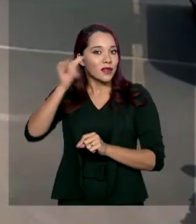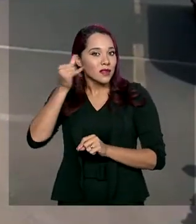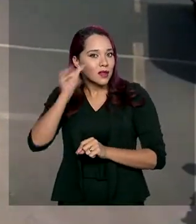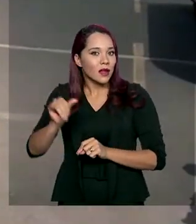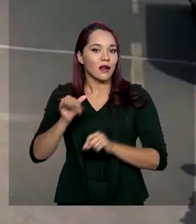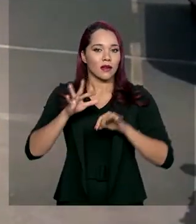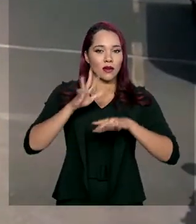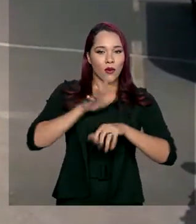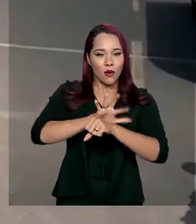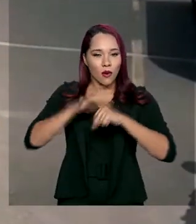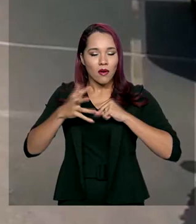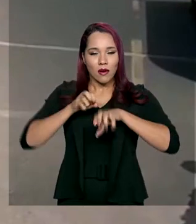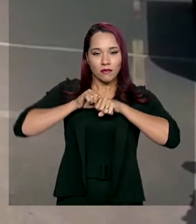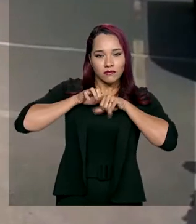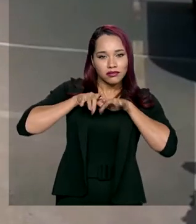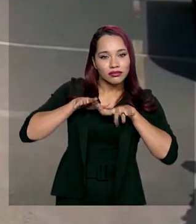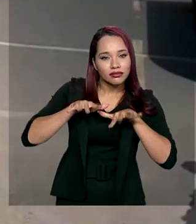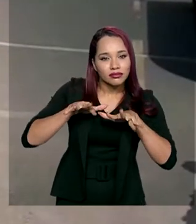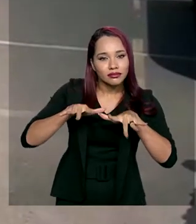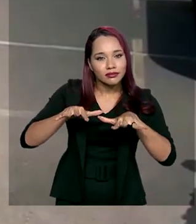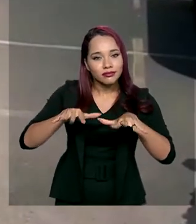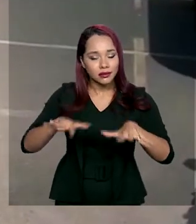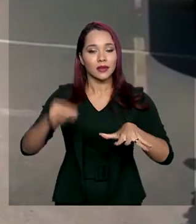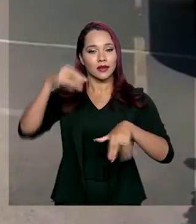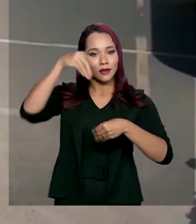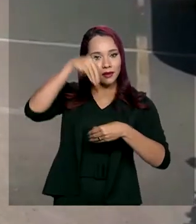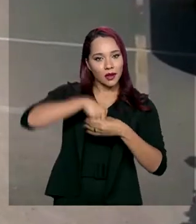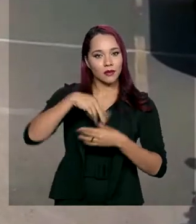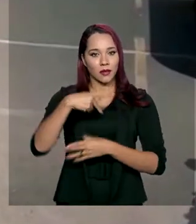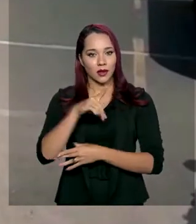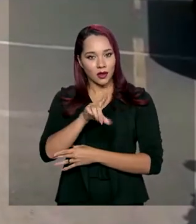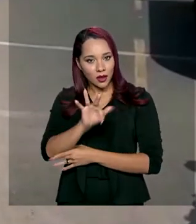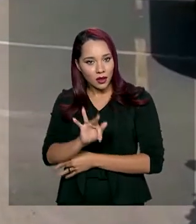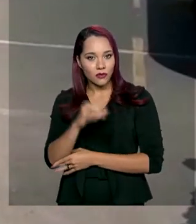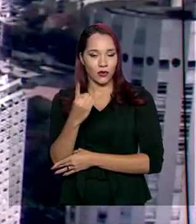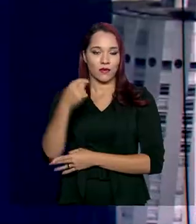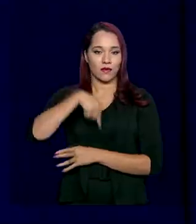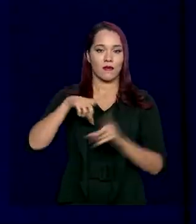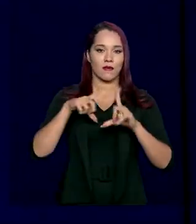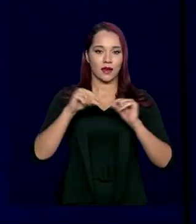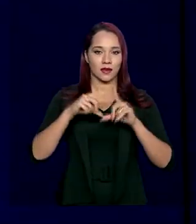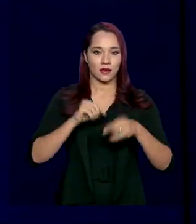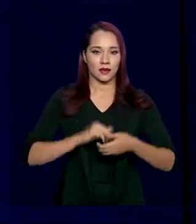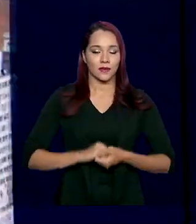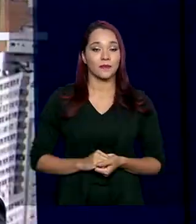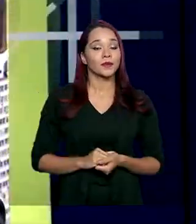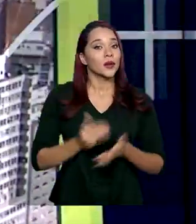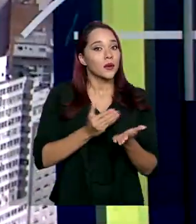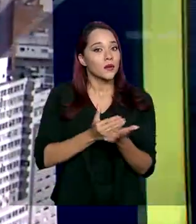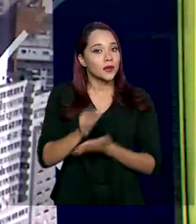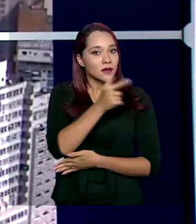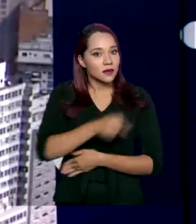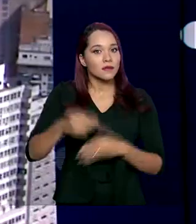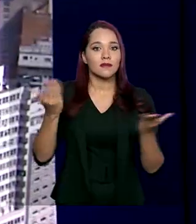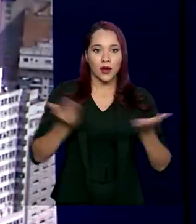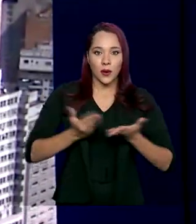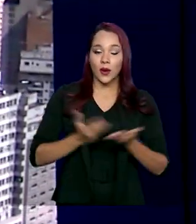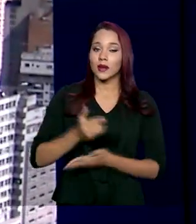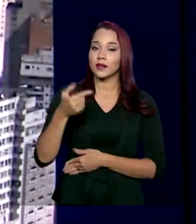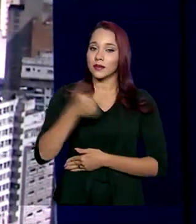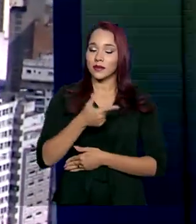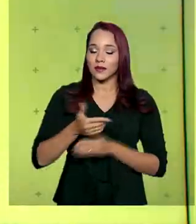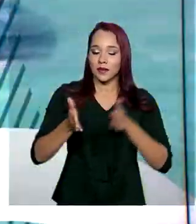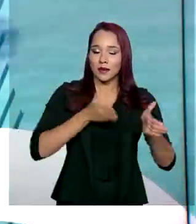do coronavírus dentro da PDF1 aqui em Brasília. E começou esta semana a segunda